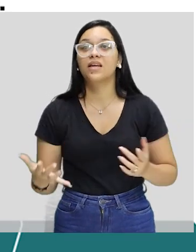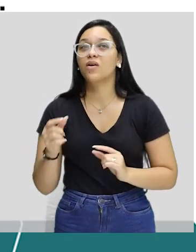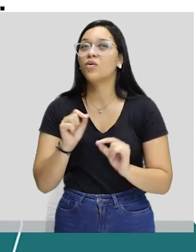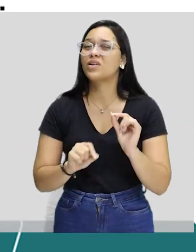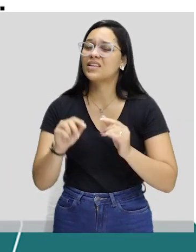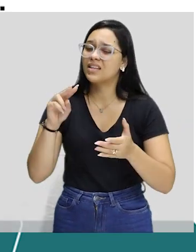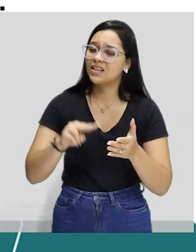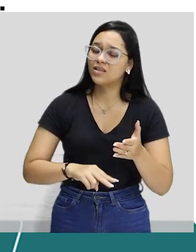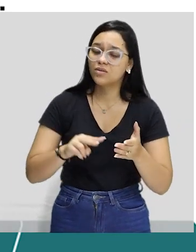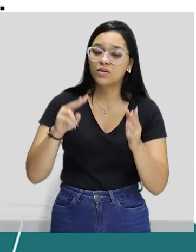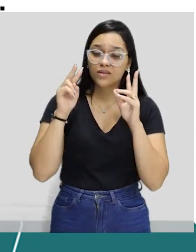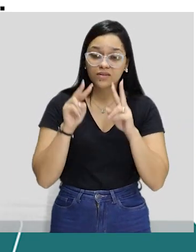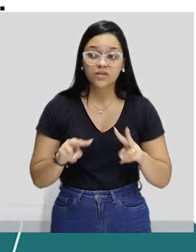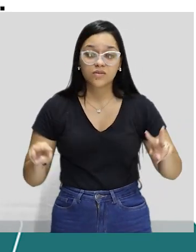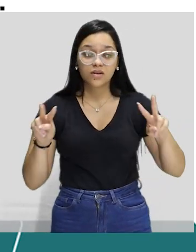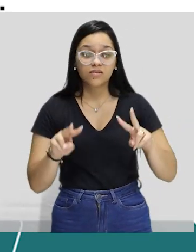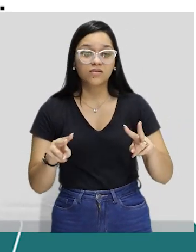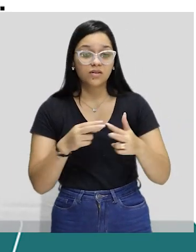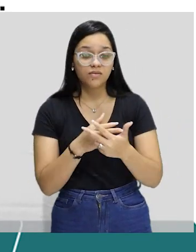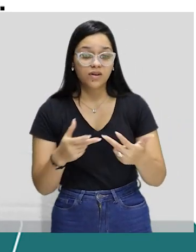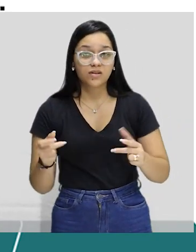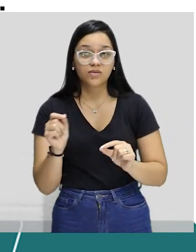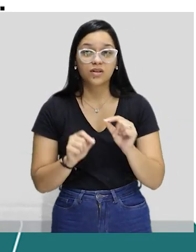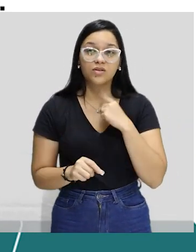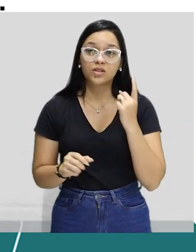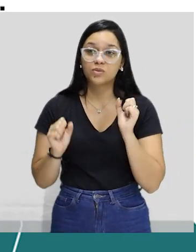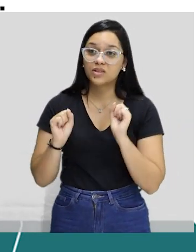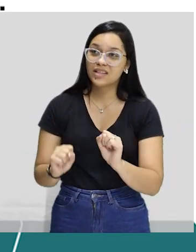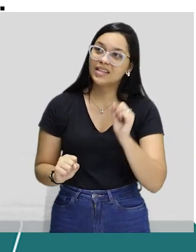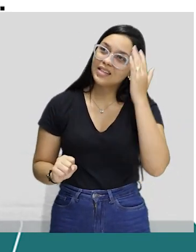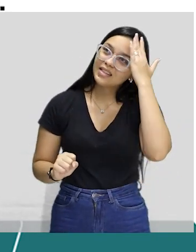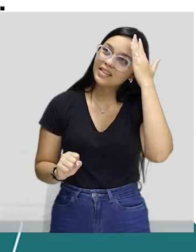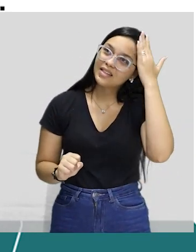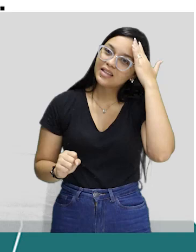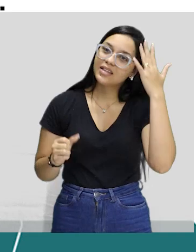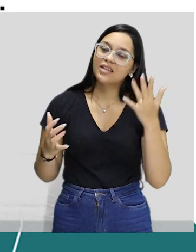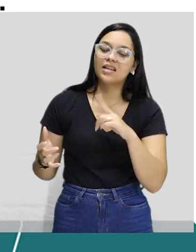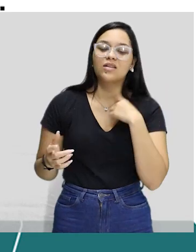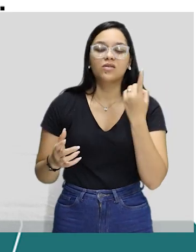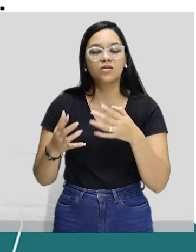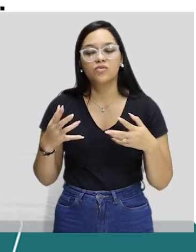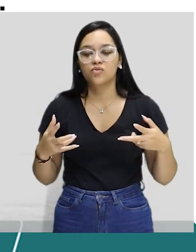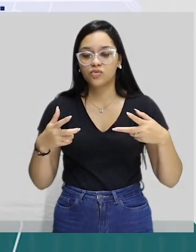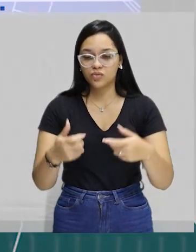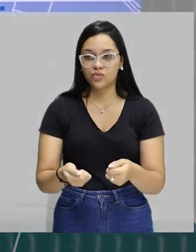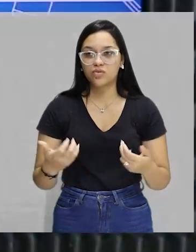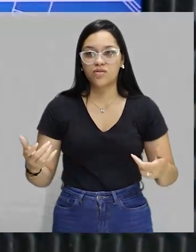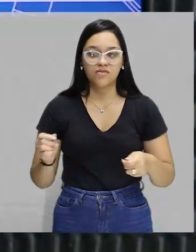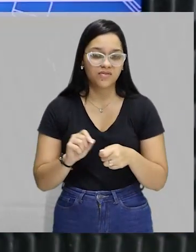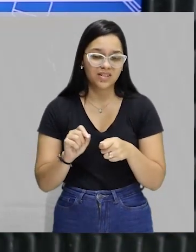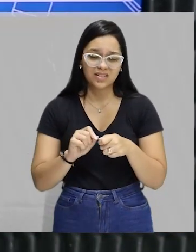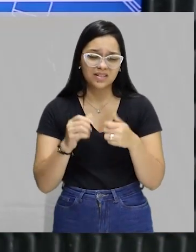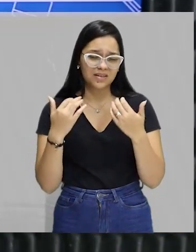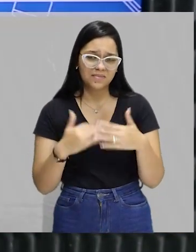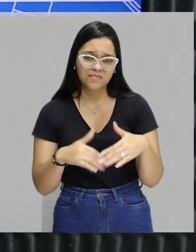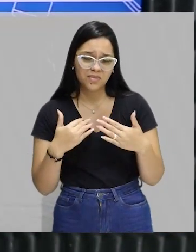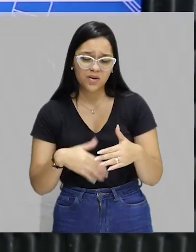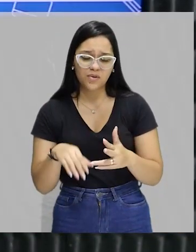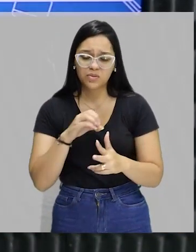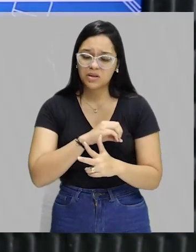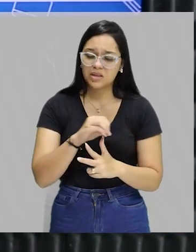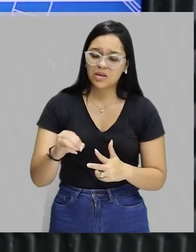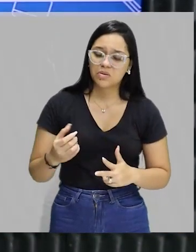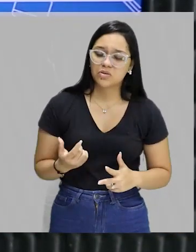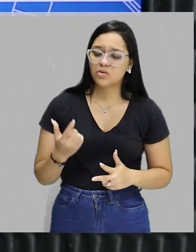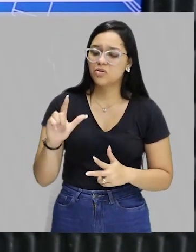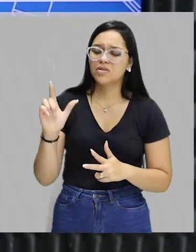na leitura visual. Eu dividi em vários segmentos para a gente entender uma coisa que nós todos, não só quem vai fazer provas do Enem ou de